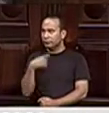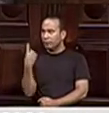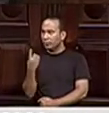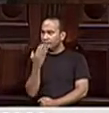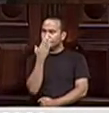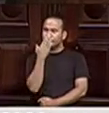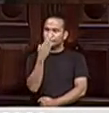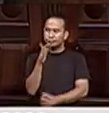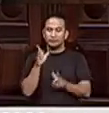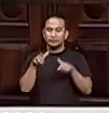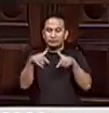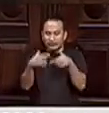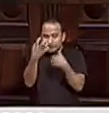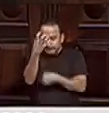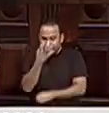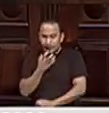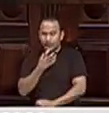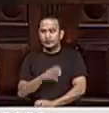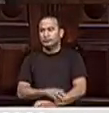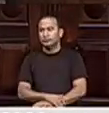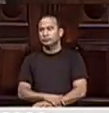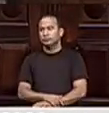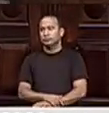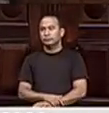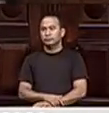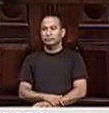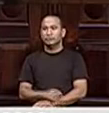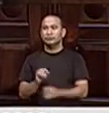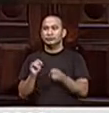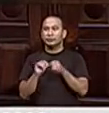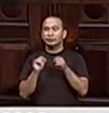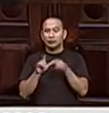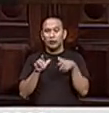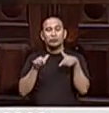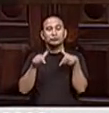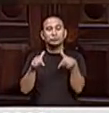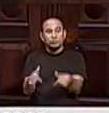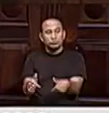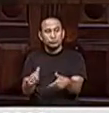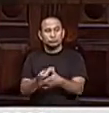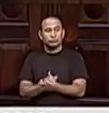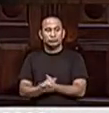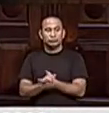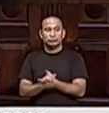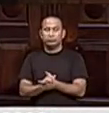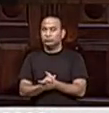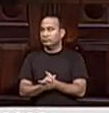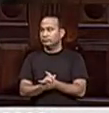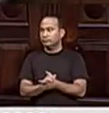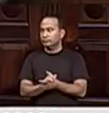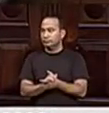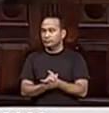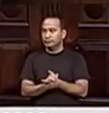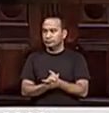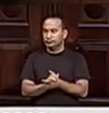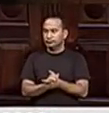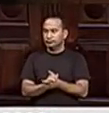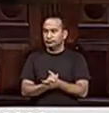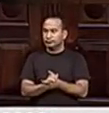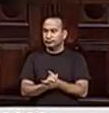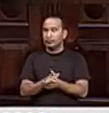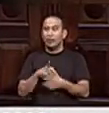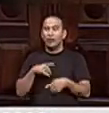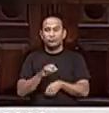de uma situação muito grave, que estão criando condições para um atentado